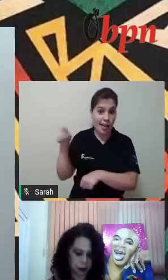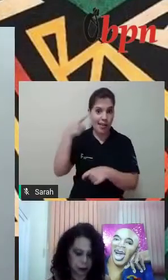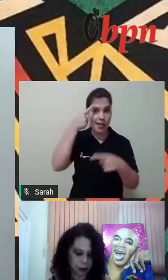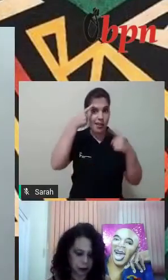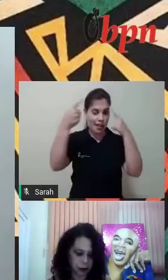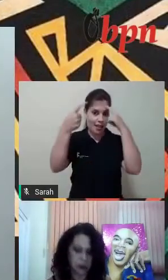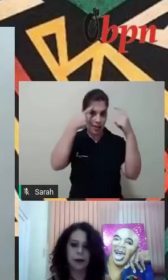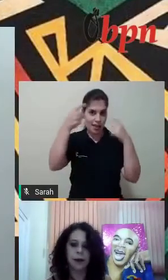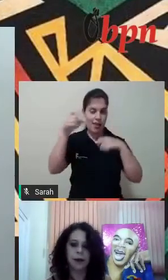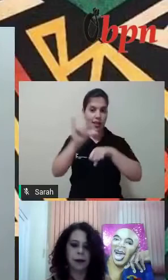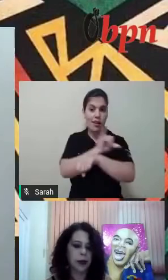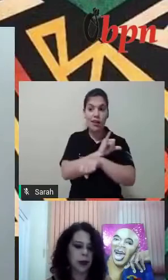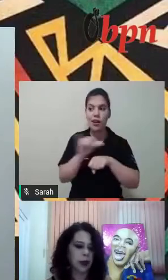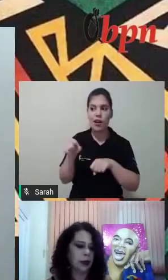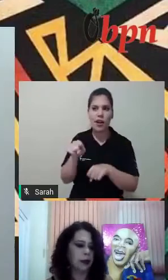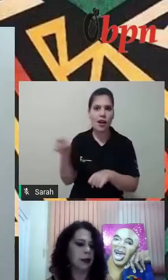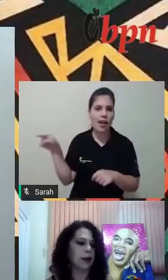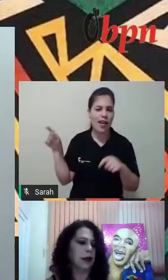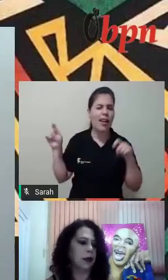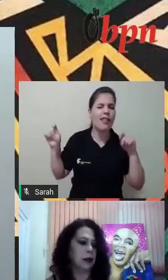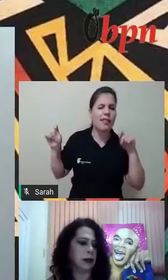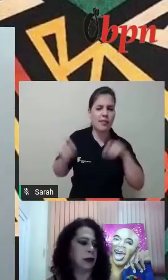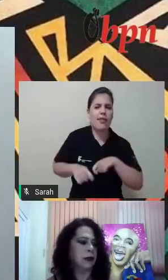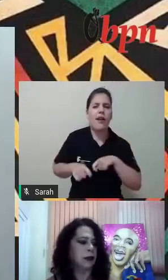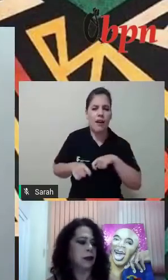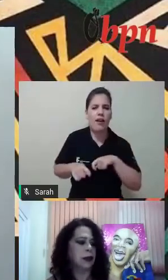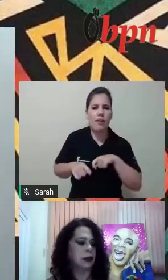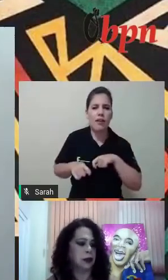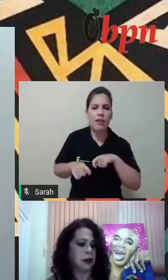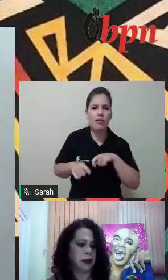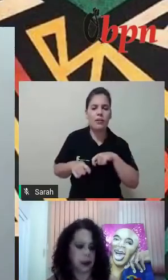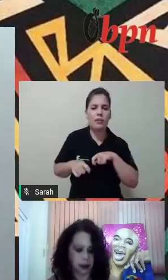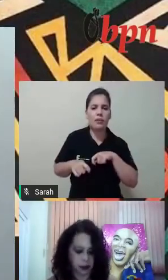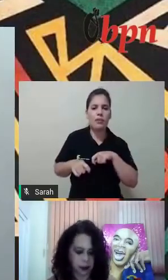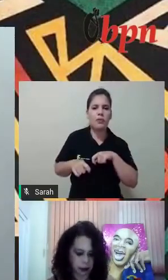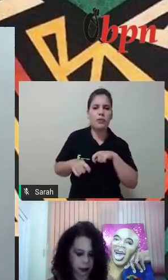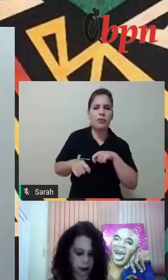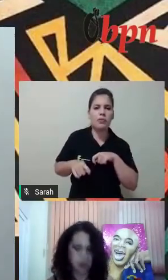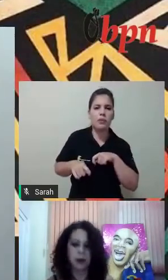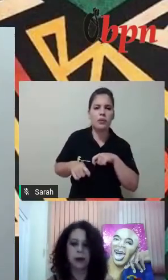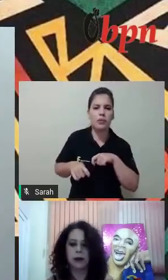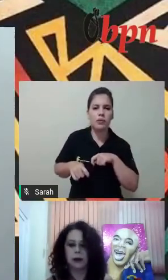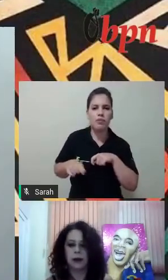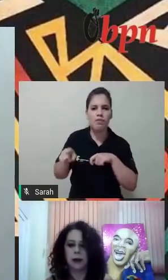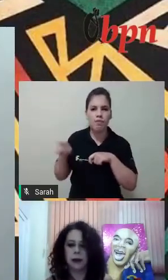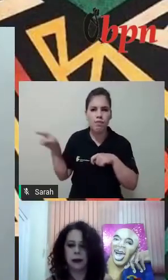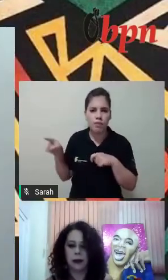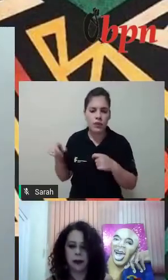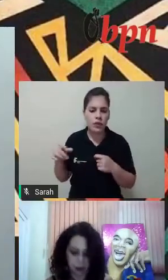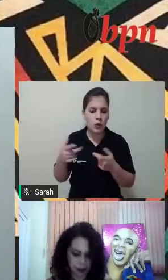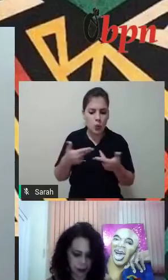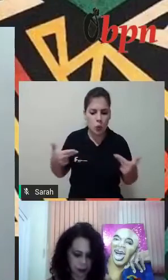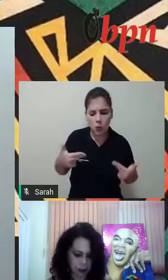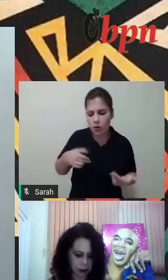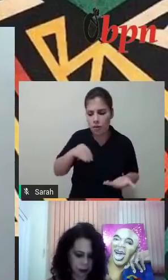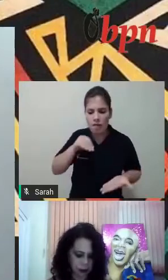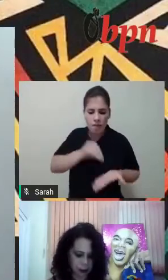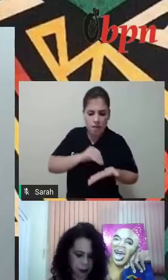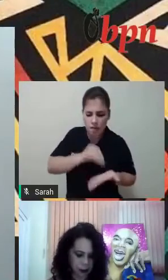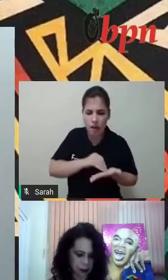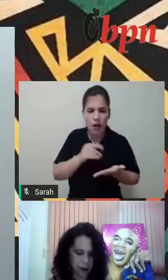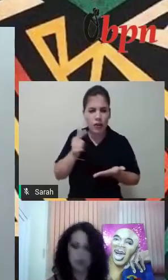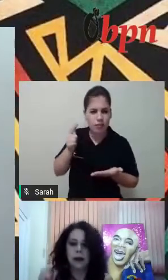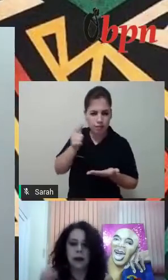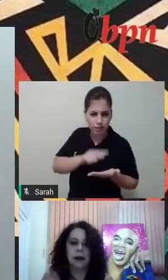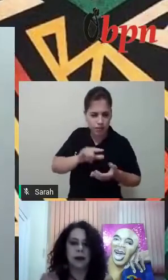eles foram capazes de transformar a carência em fartura. E aí a gente vai